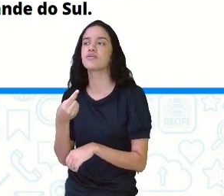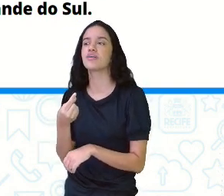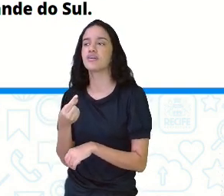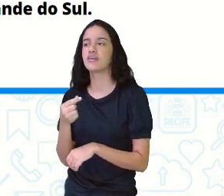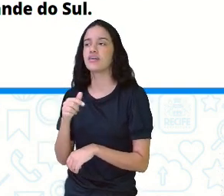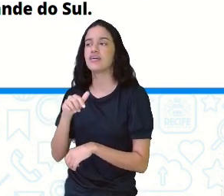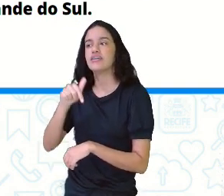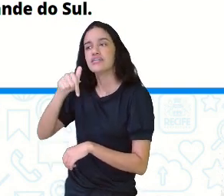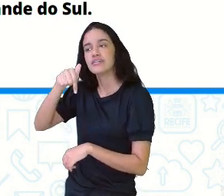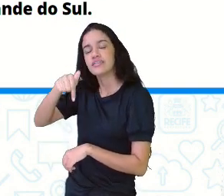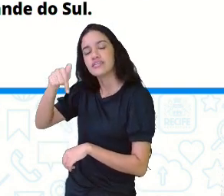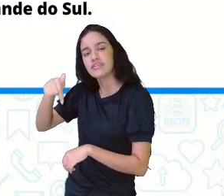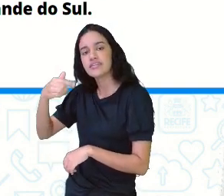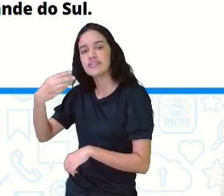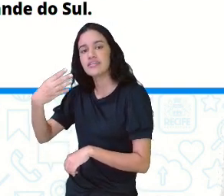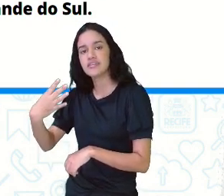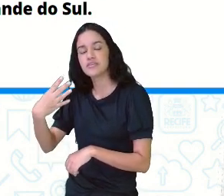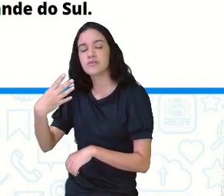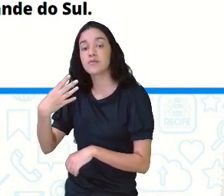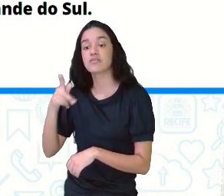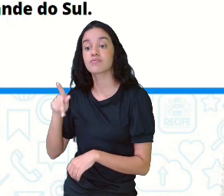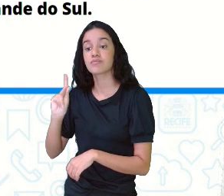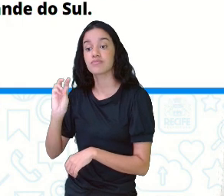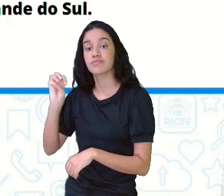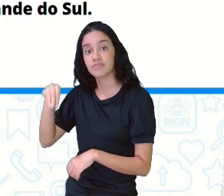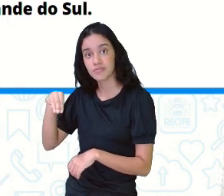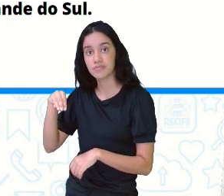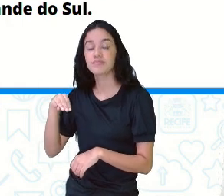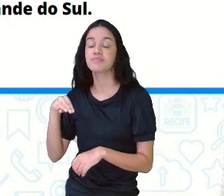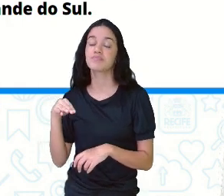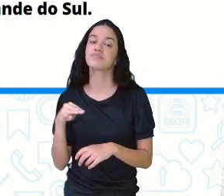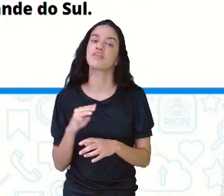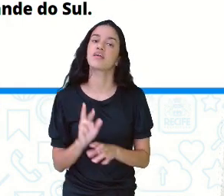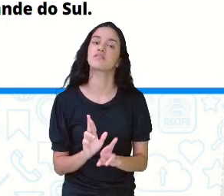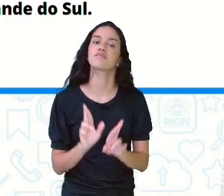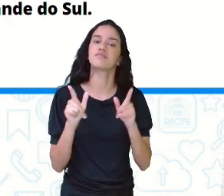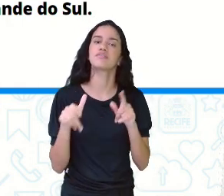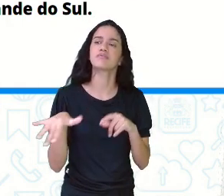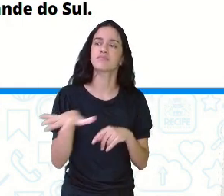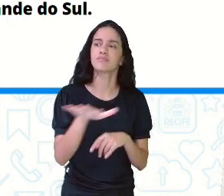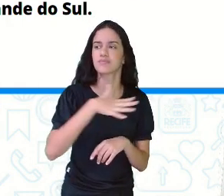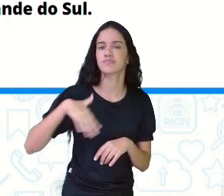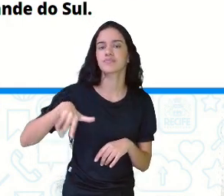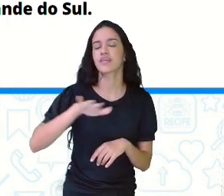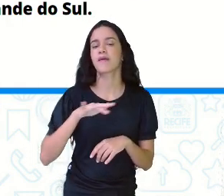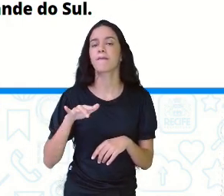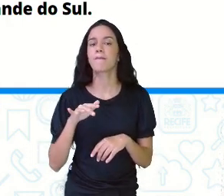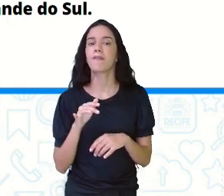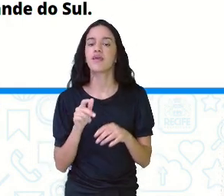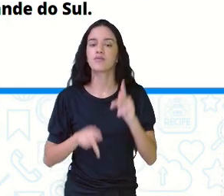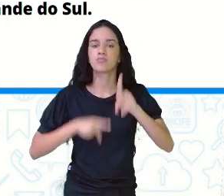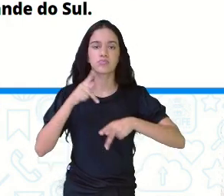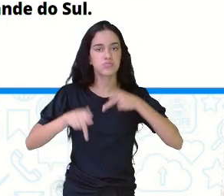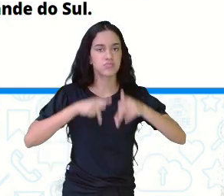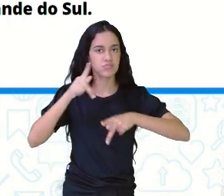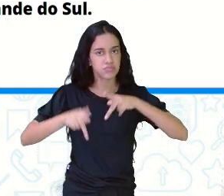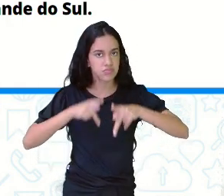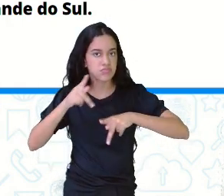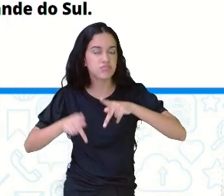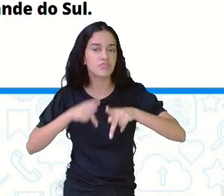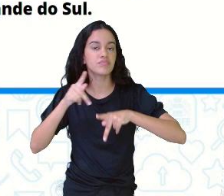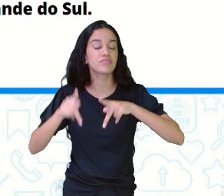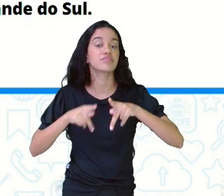576.774 km². Difere-se das demais regiões, especialmente pela colonização